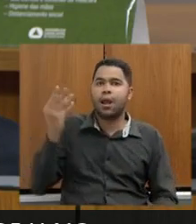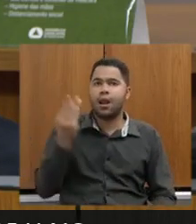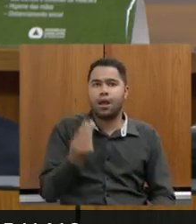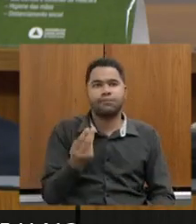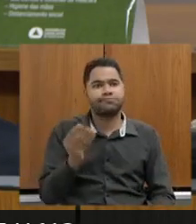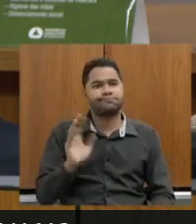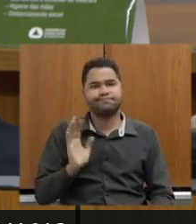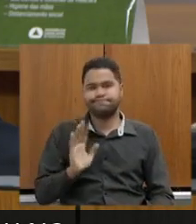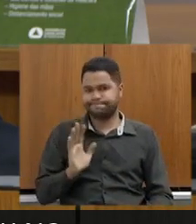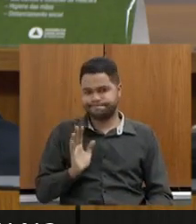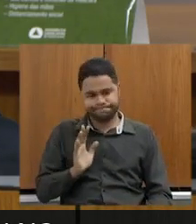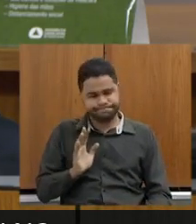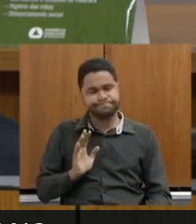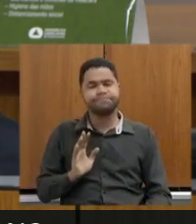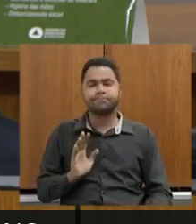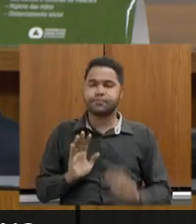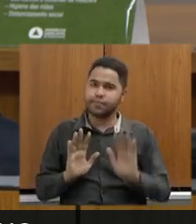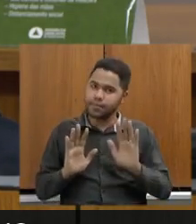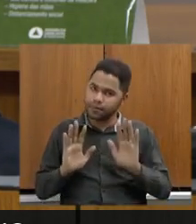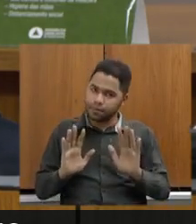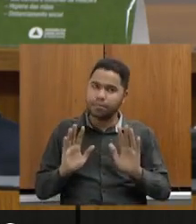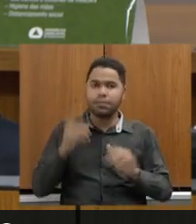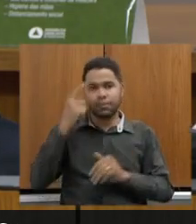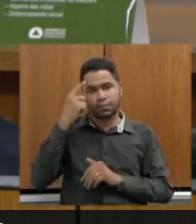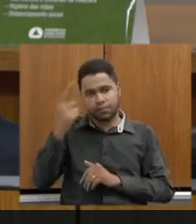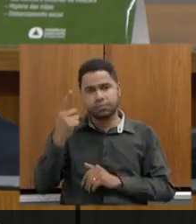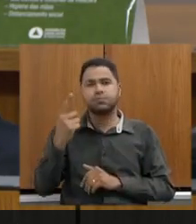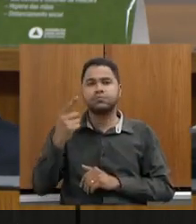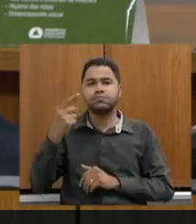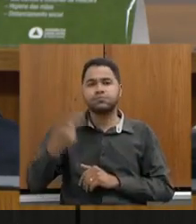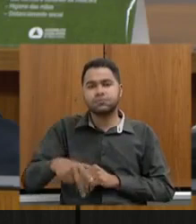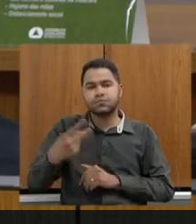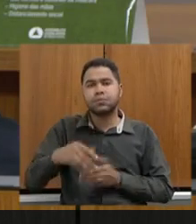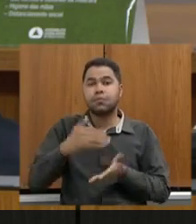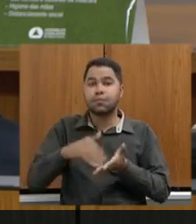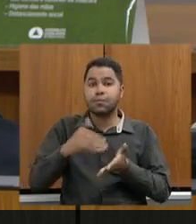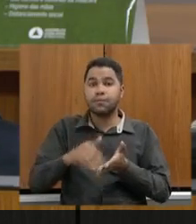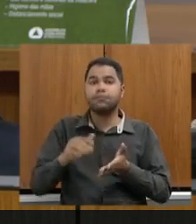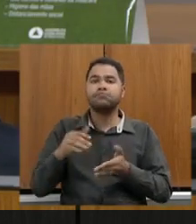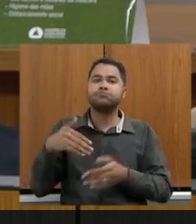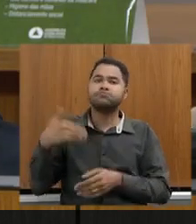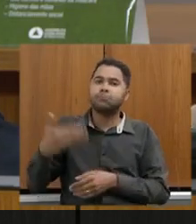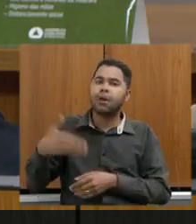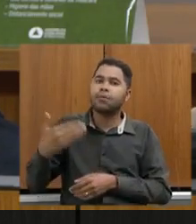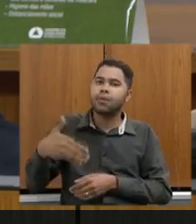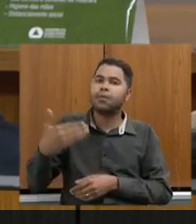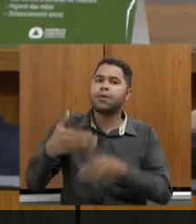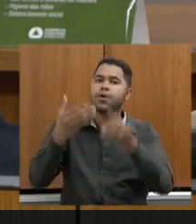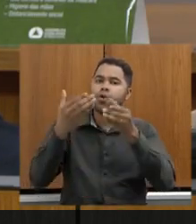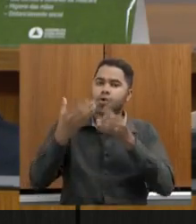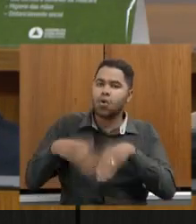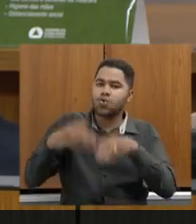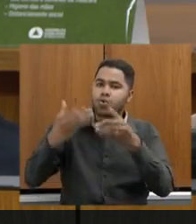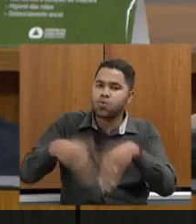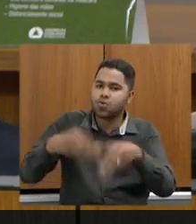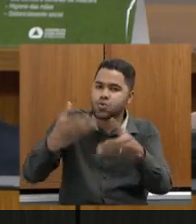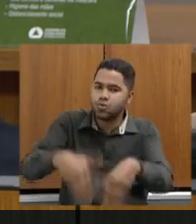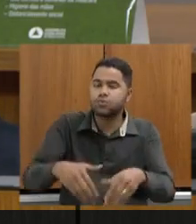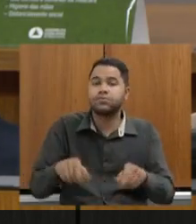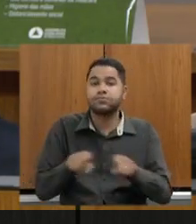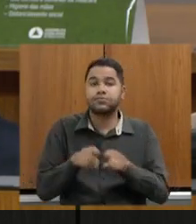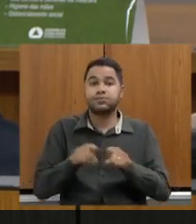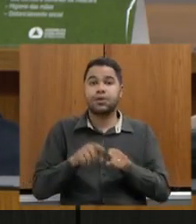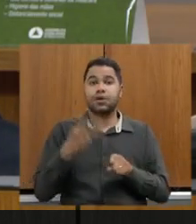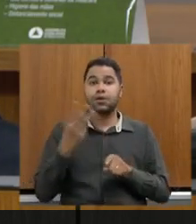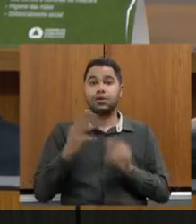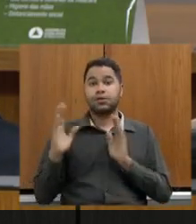vácuo que nós temos no sistema opcional mas a ideia Nossa da secretaria é a realização periódica de concurso e já tá na